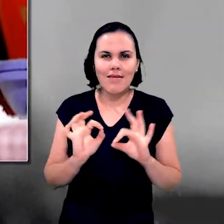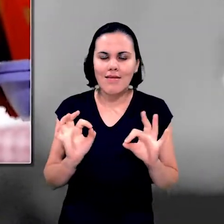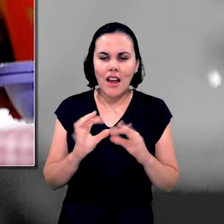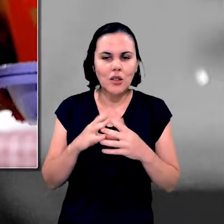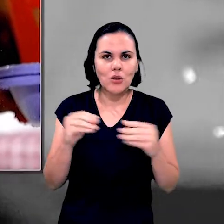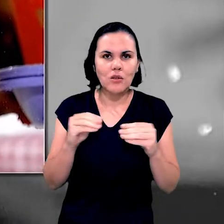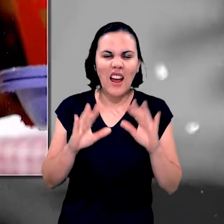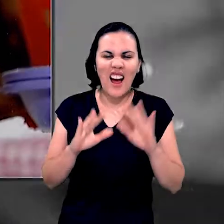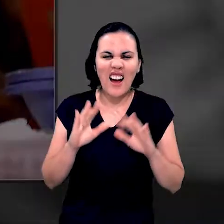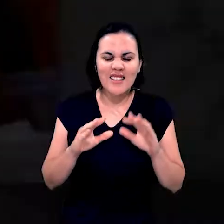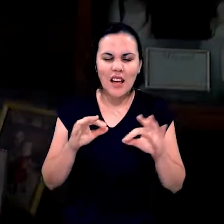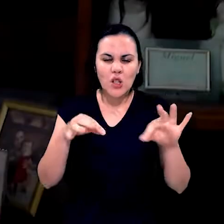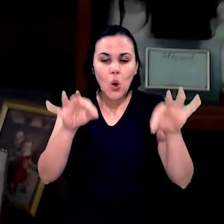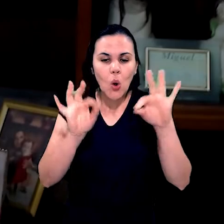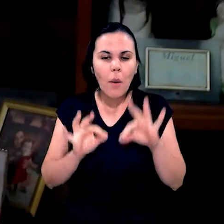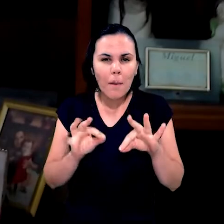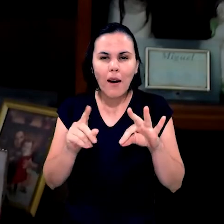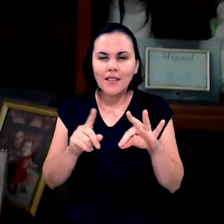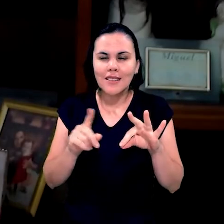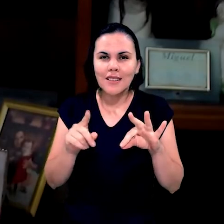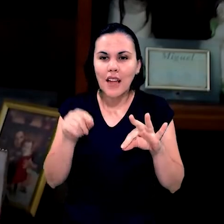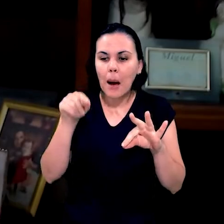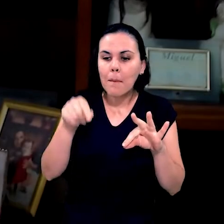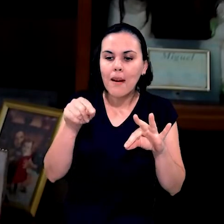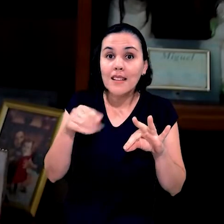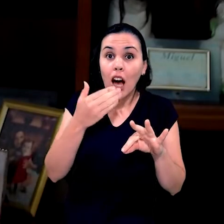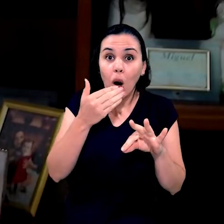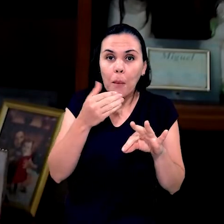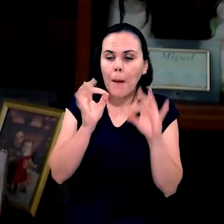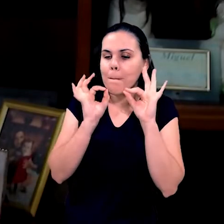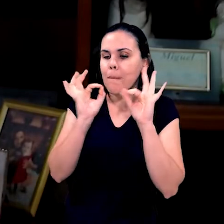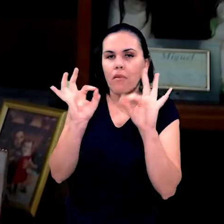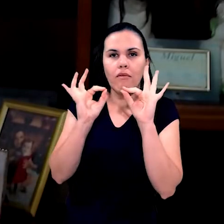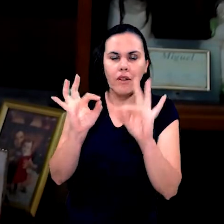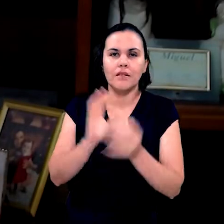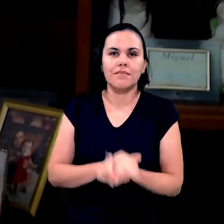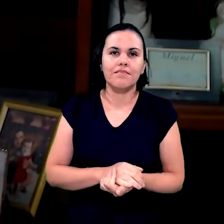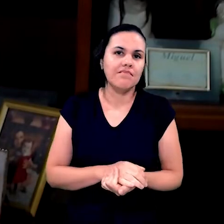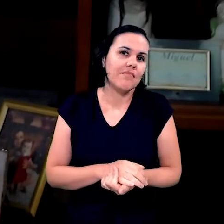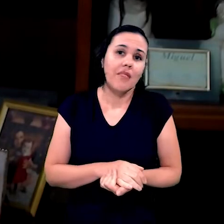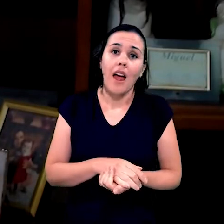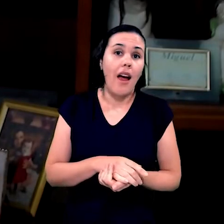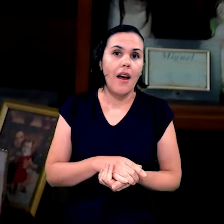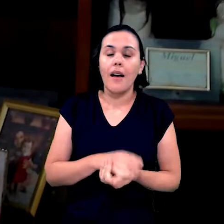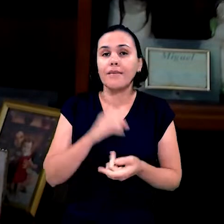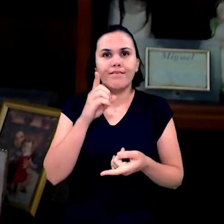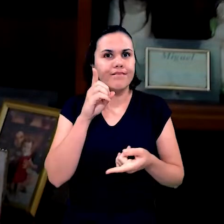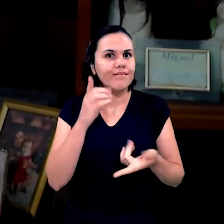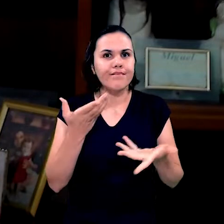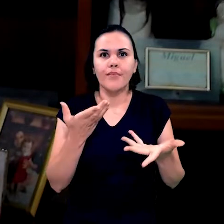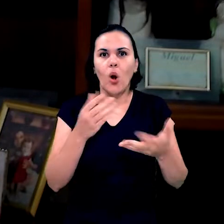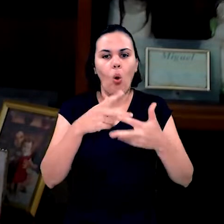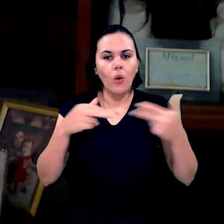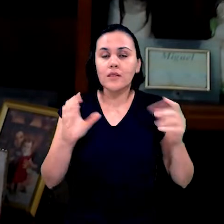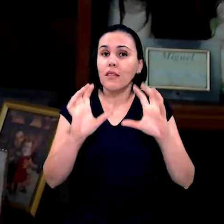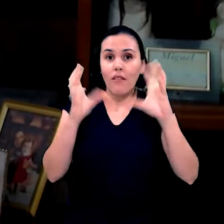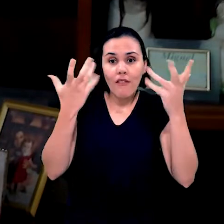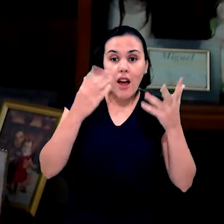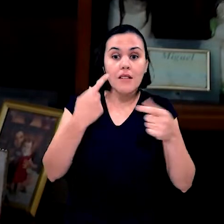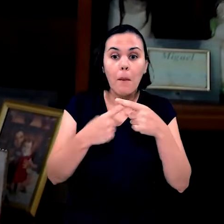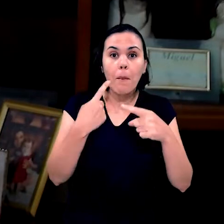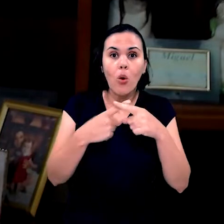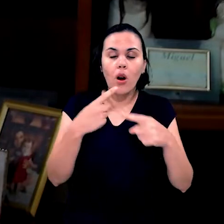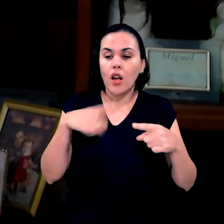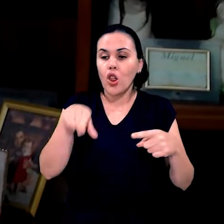coisa impressionante. De vez em quando queima um paninho, alguma coisa, mas o cuscuz mesmo não queima. É só pelo divino mesmo, porque